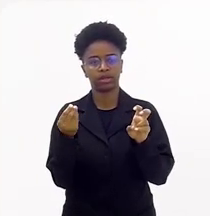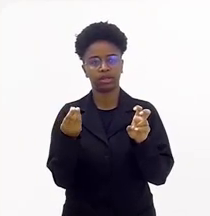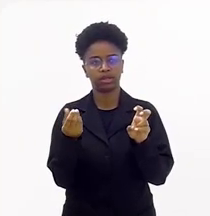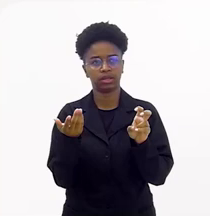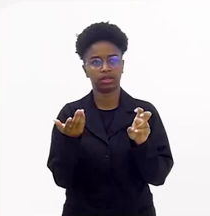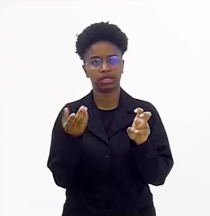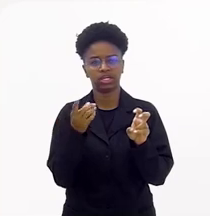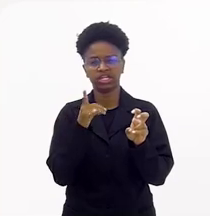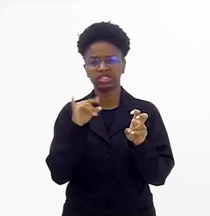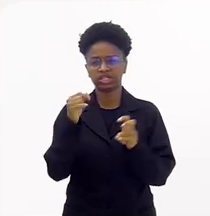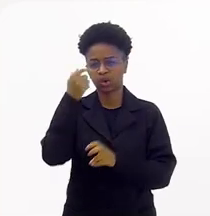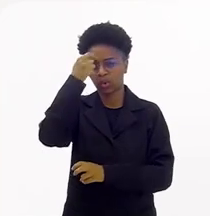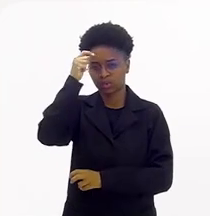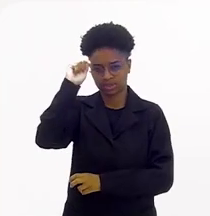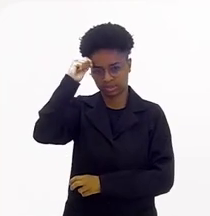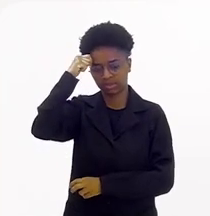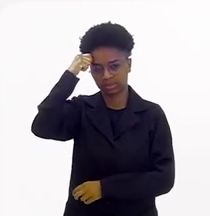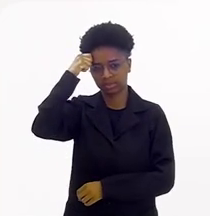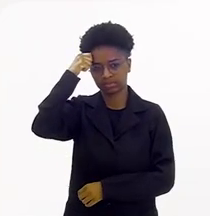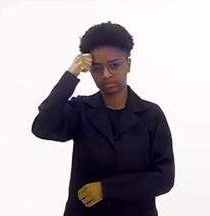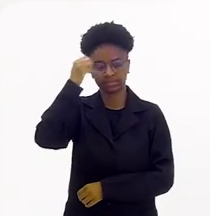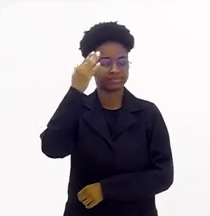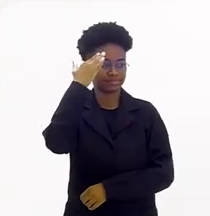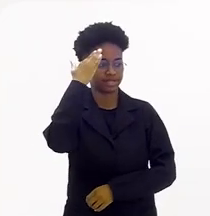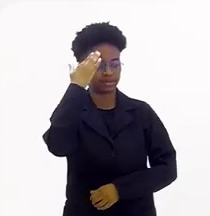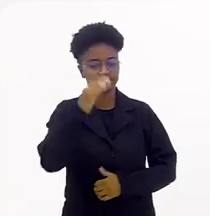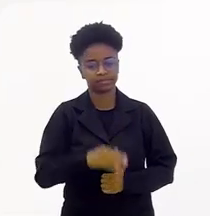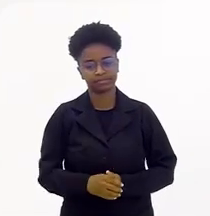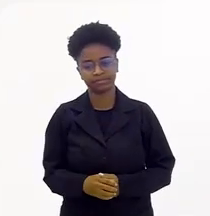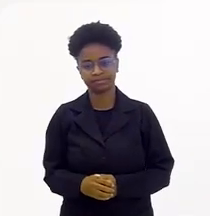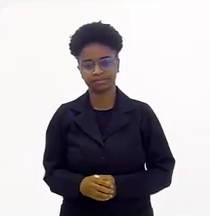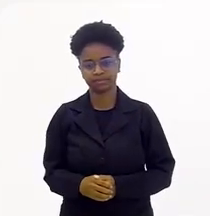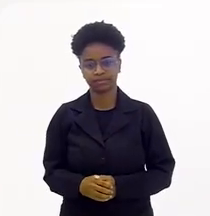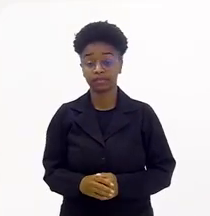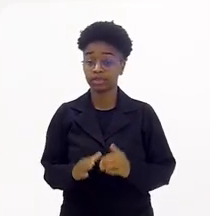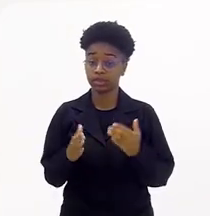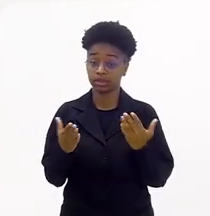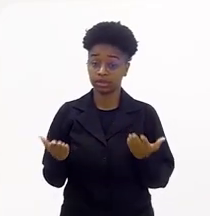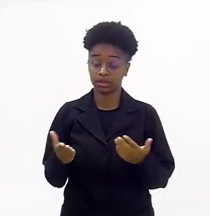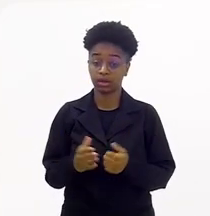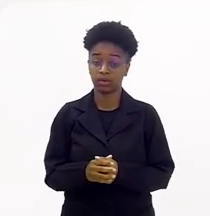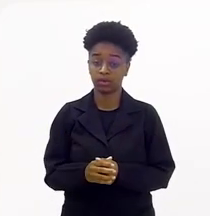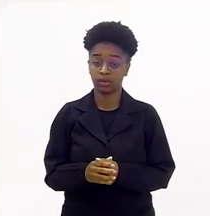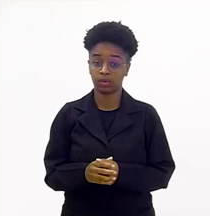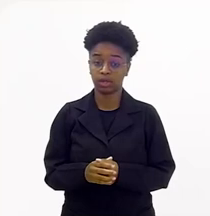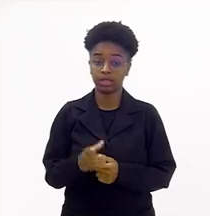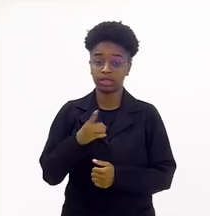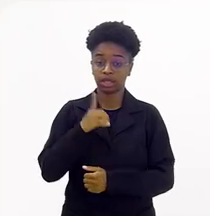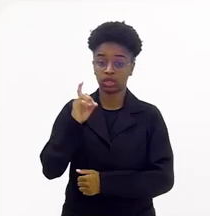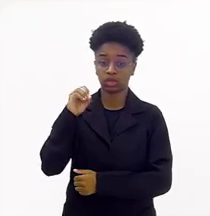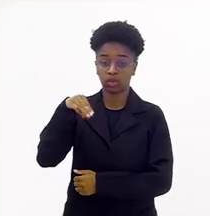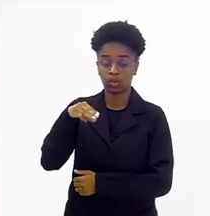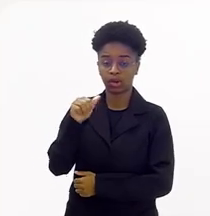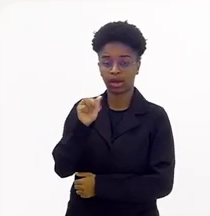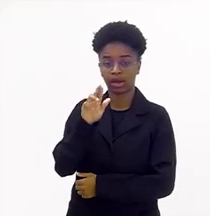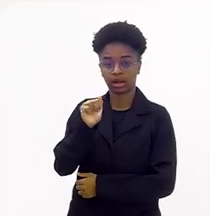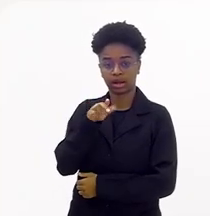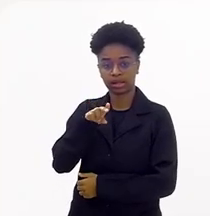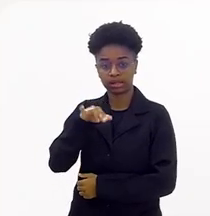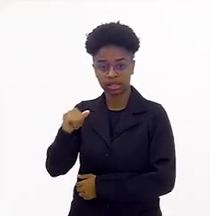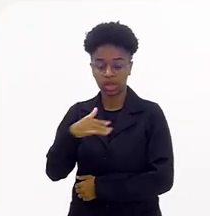Sobre o Dia da Consciência Negra. Sei. Né? E como Dom Arani